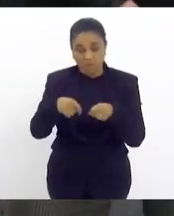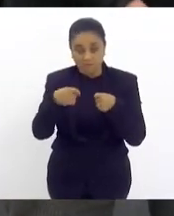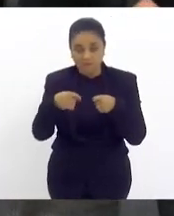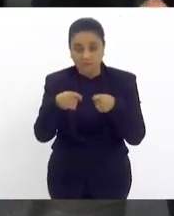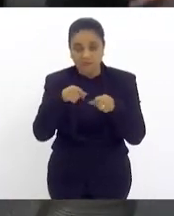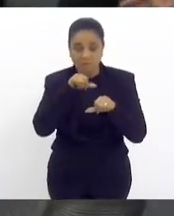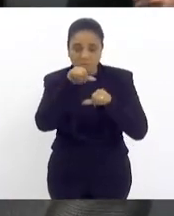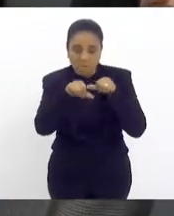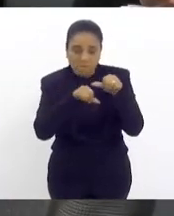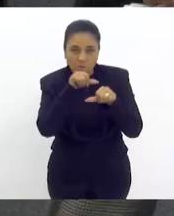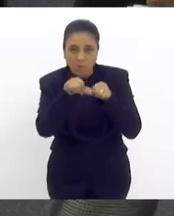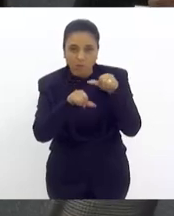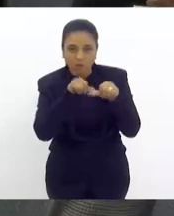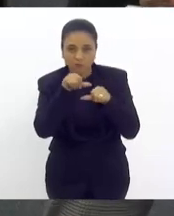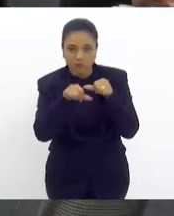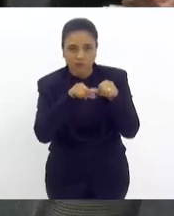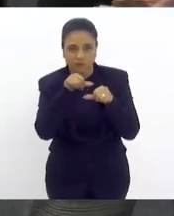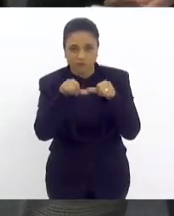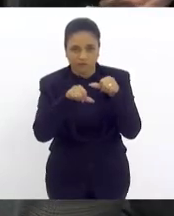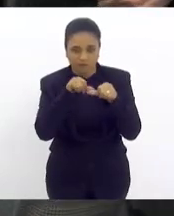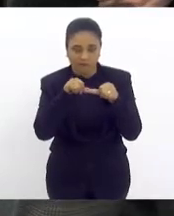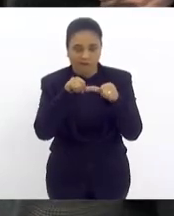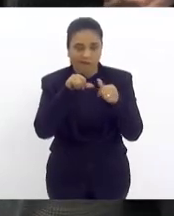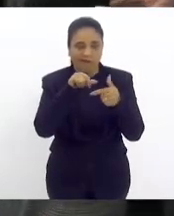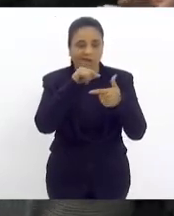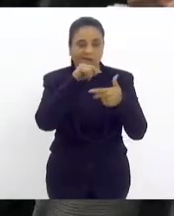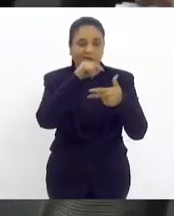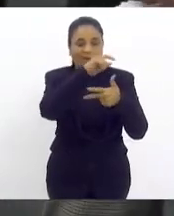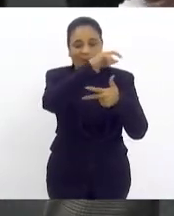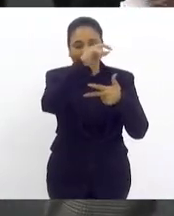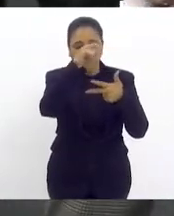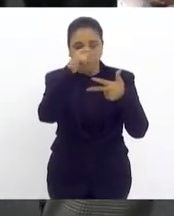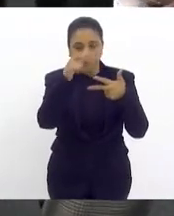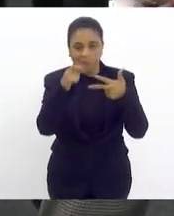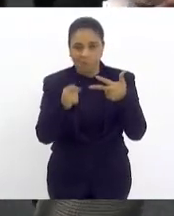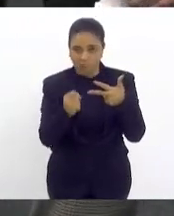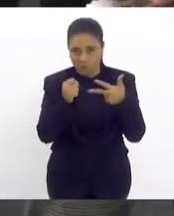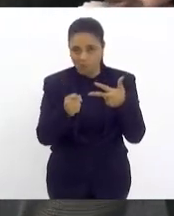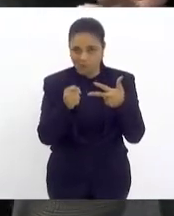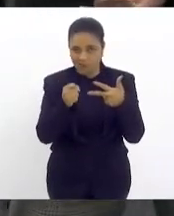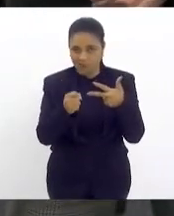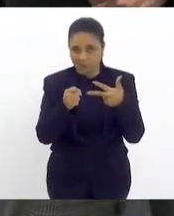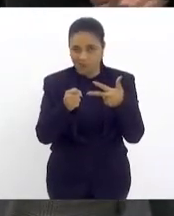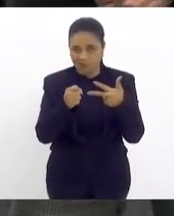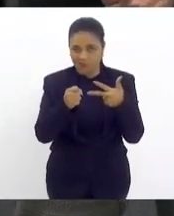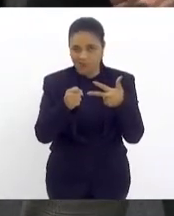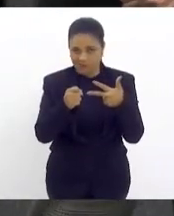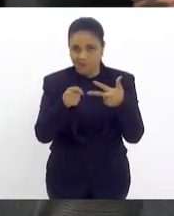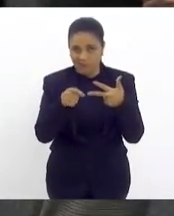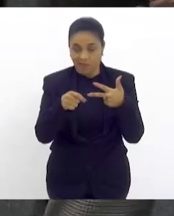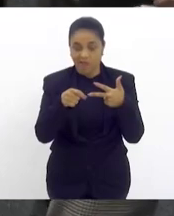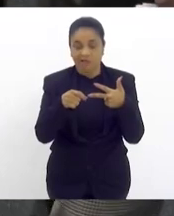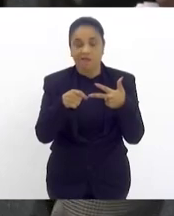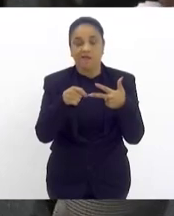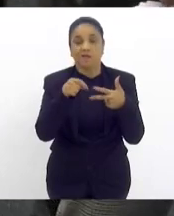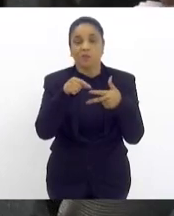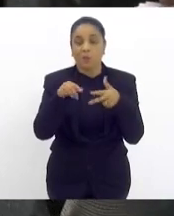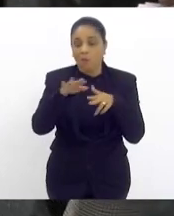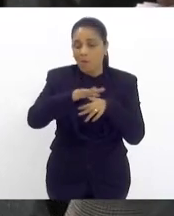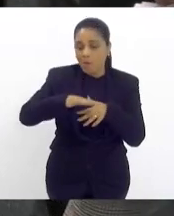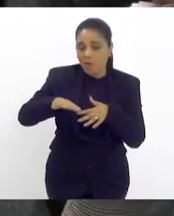do Poder Executivo ele é totalmente constitucional porque em meio ambiente